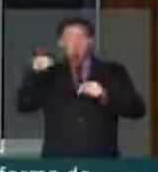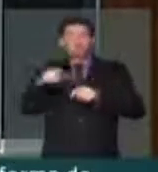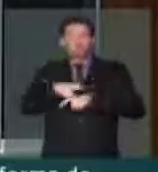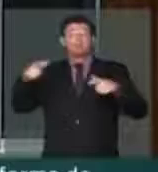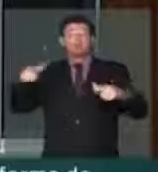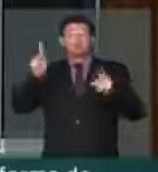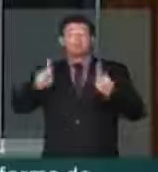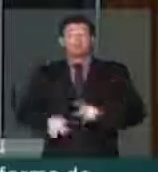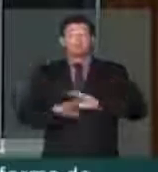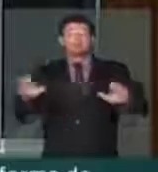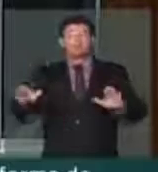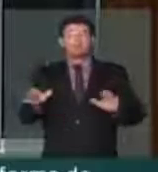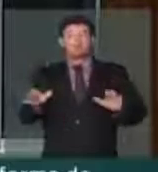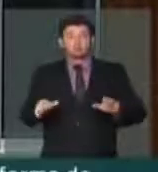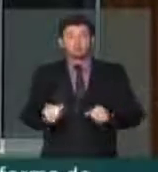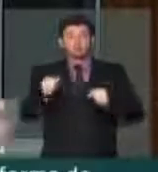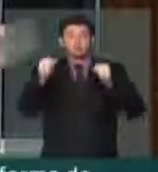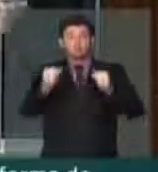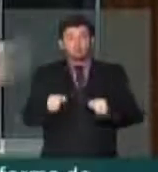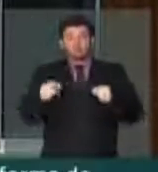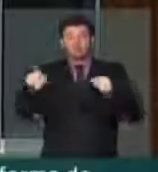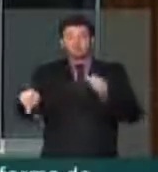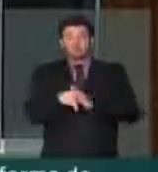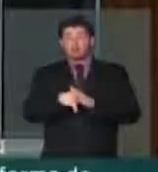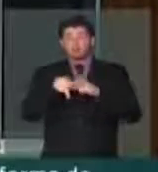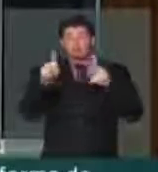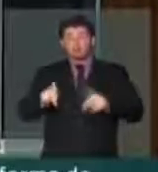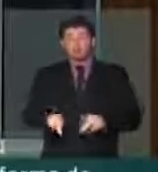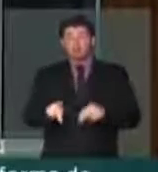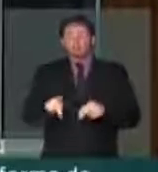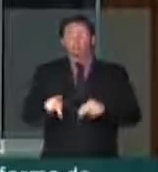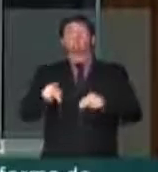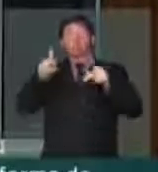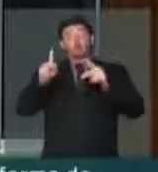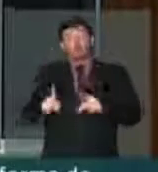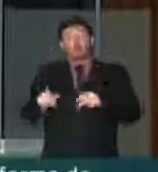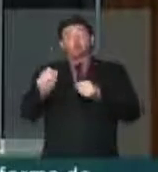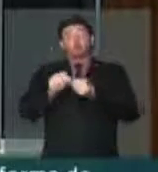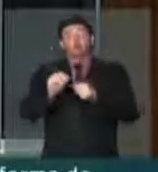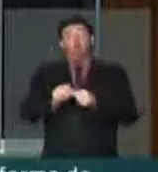pela maioria do povo. O poder emana do povo e em seu nome será exercido.